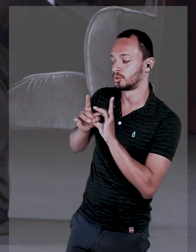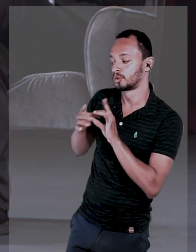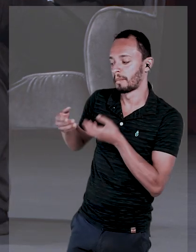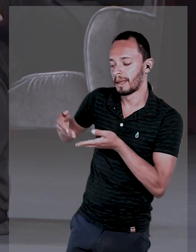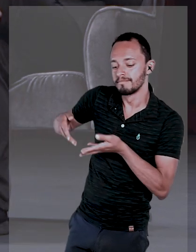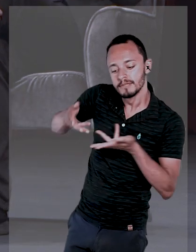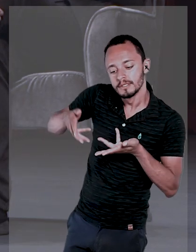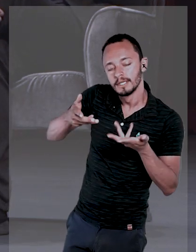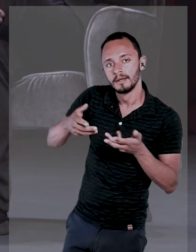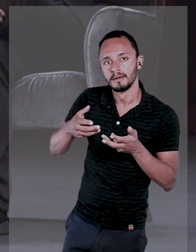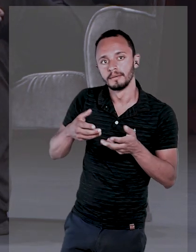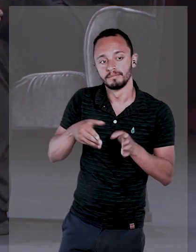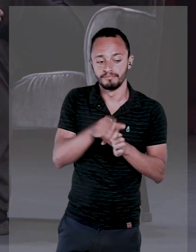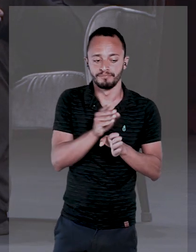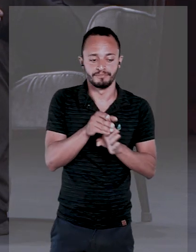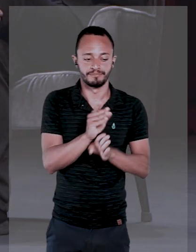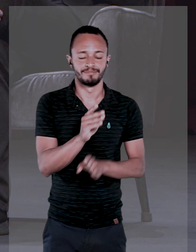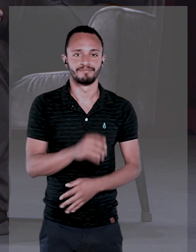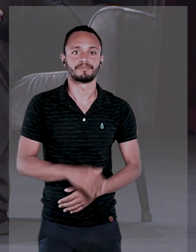O Krenak.